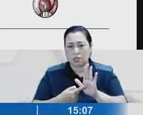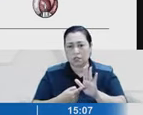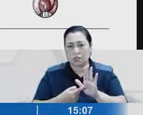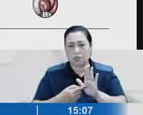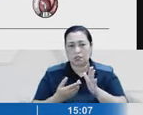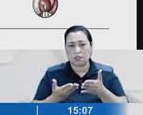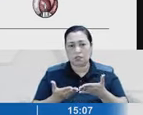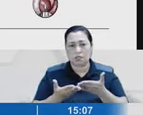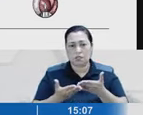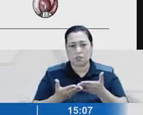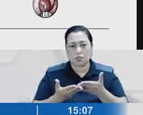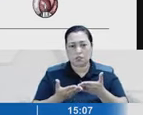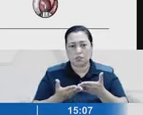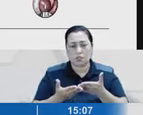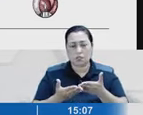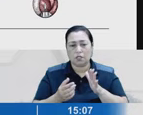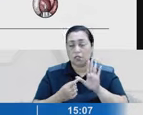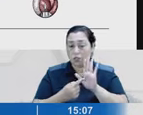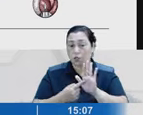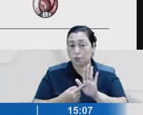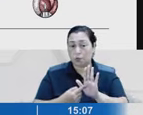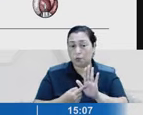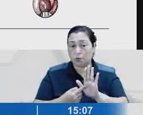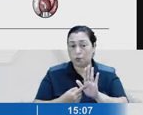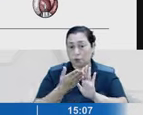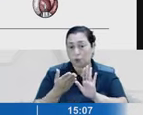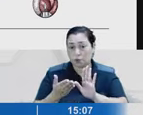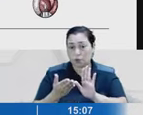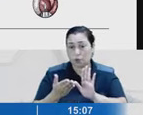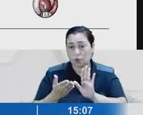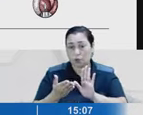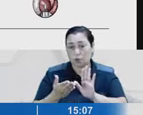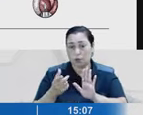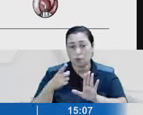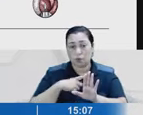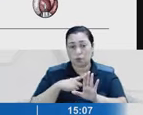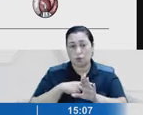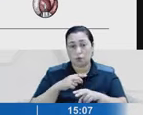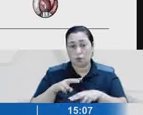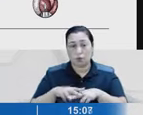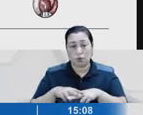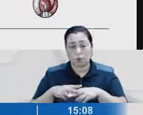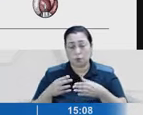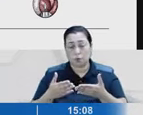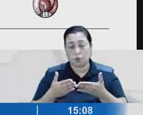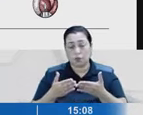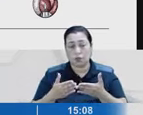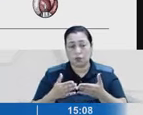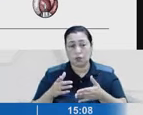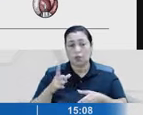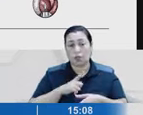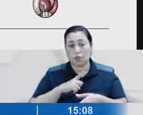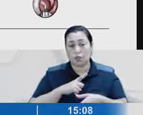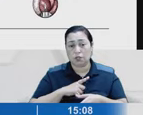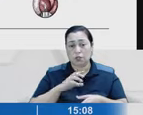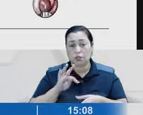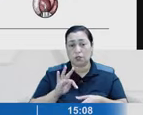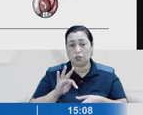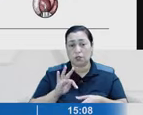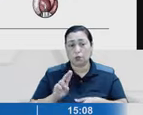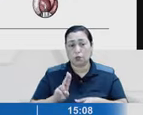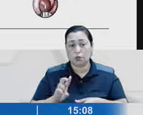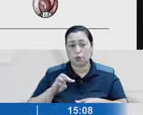o radiologista coloca isso para a gente, né? Mas aqui a gente tem um paciente que, com certeza, ele tem um tumor de